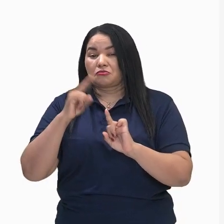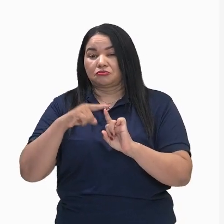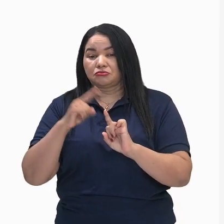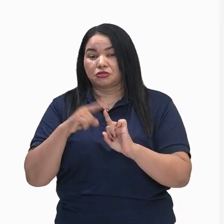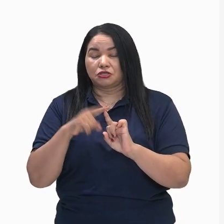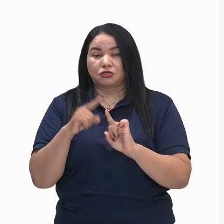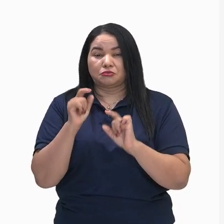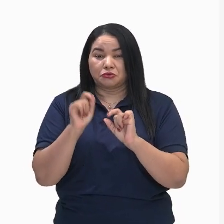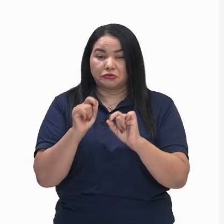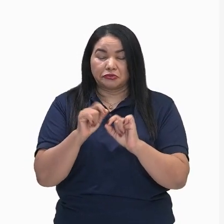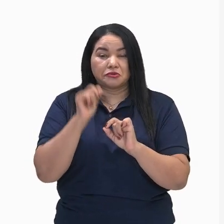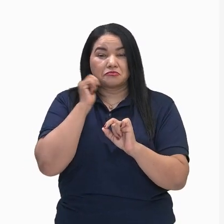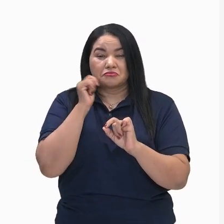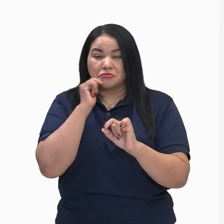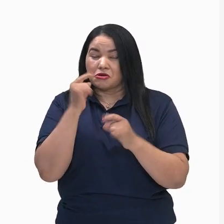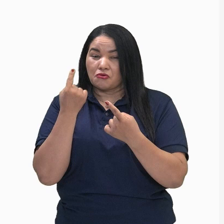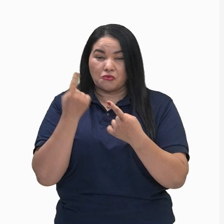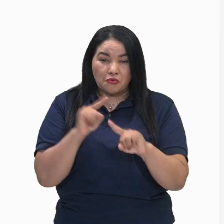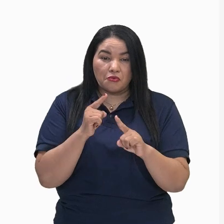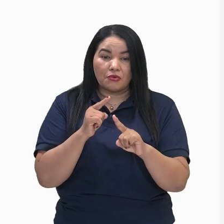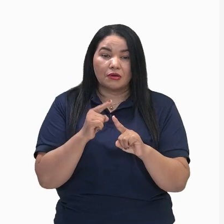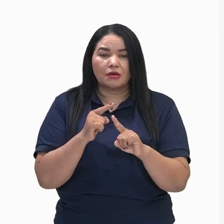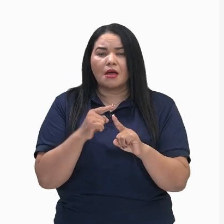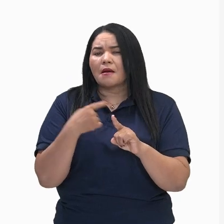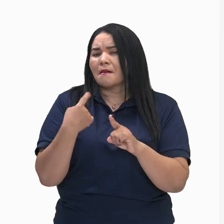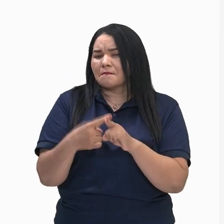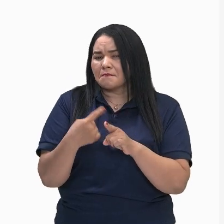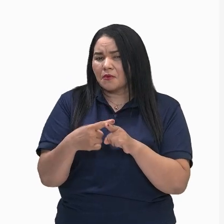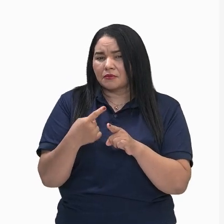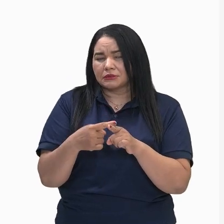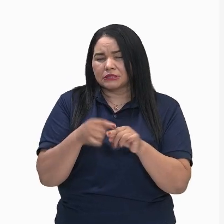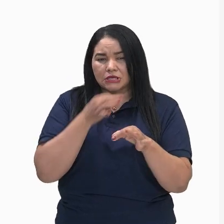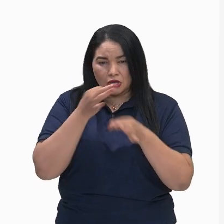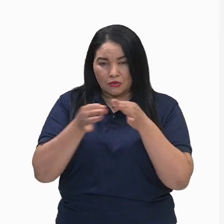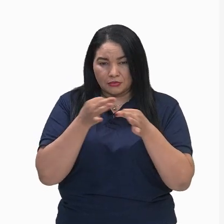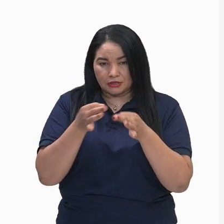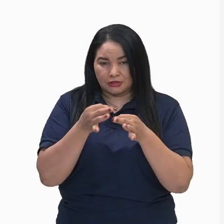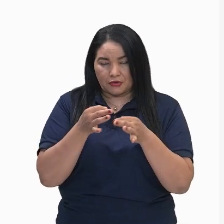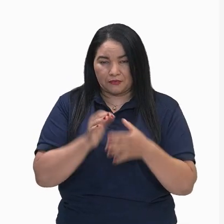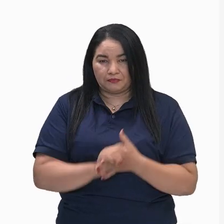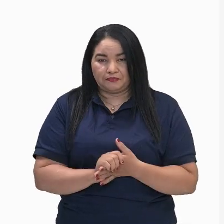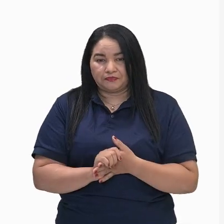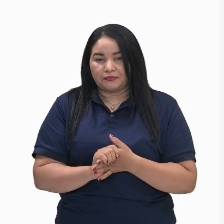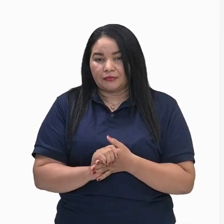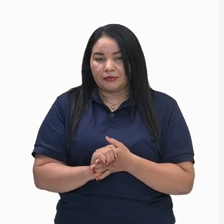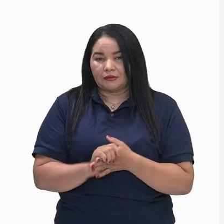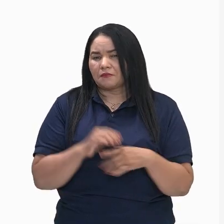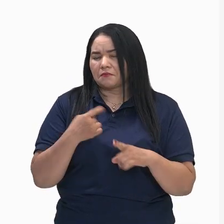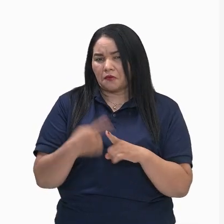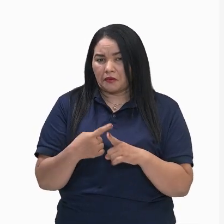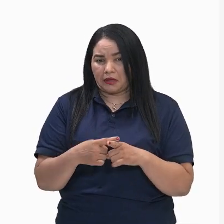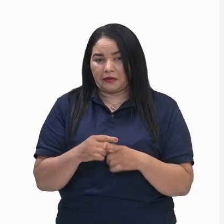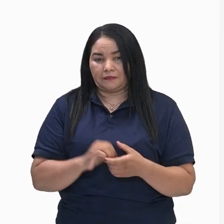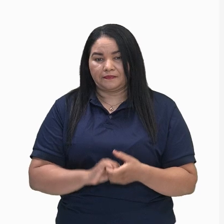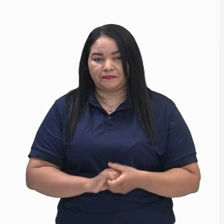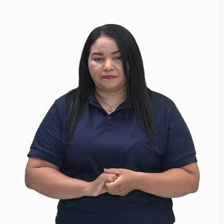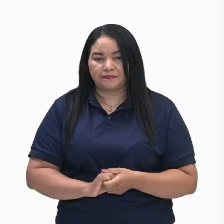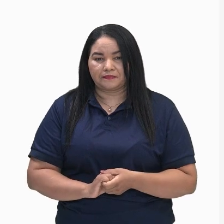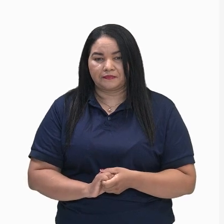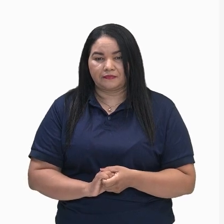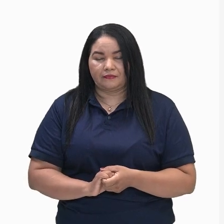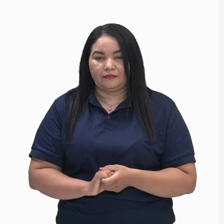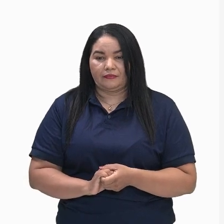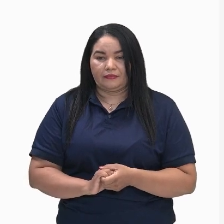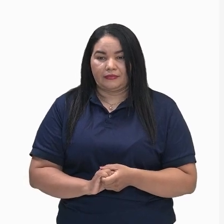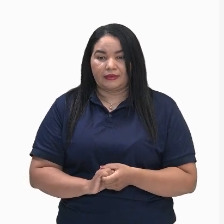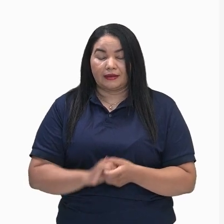desumanizada das mulheres. Por que que é um ponto de vista? Quando se fala de um ponto de vista, né, então é